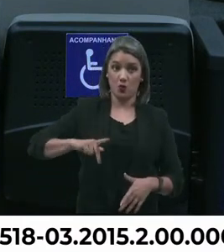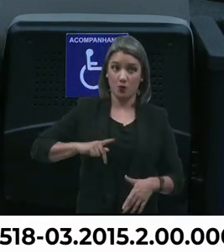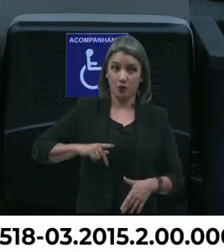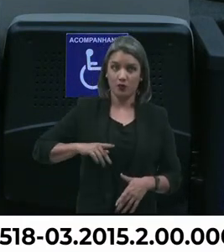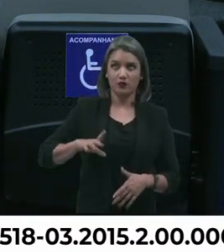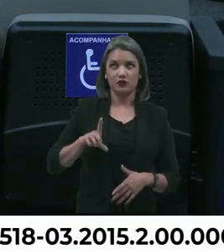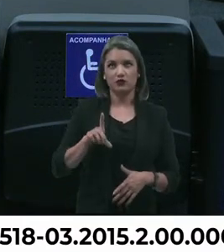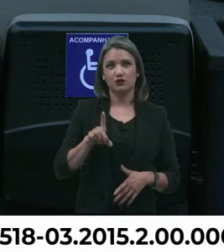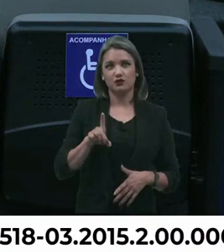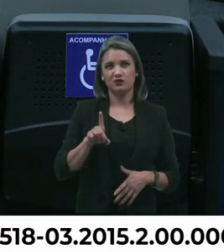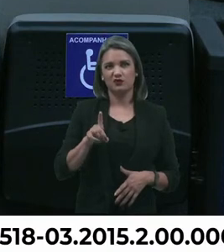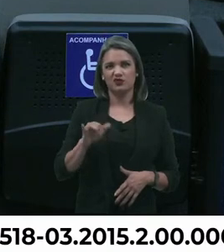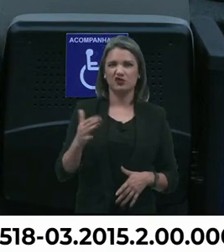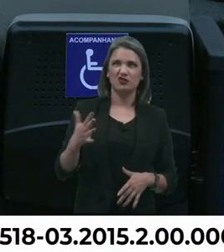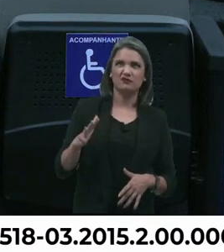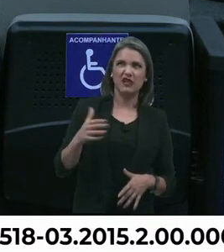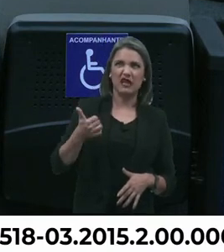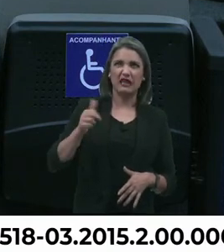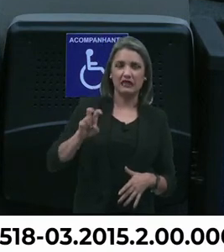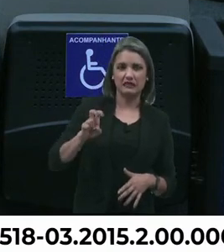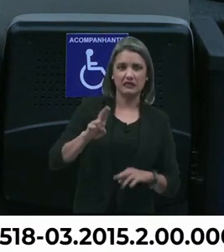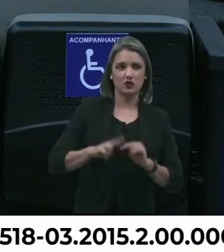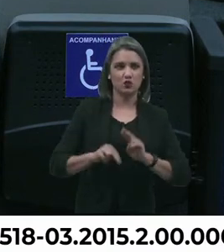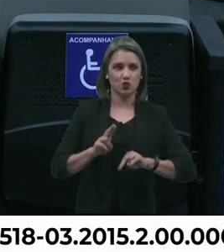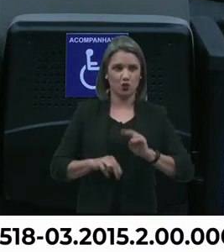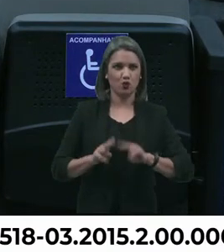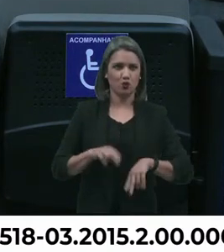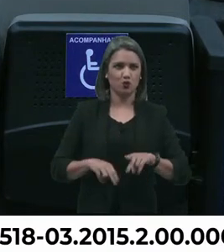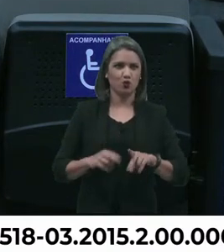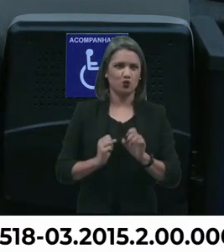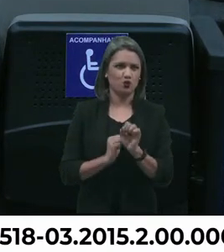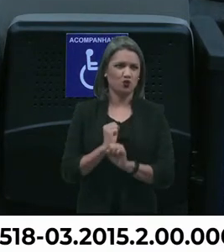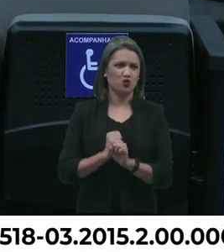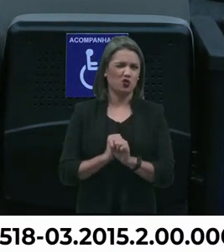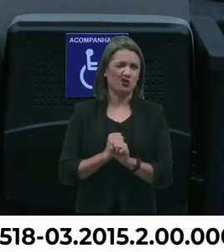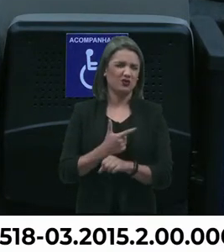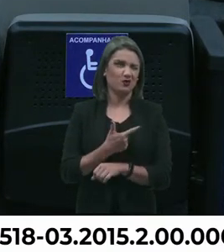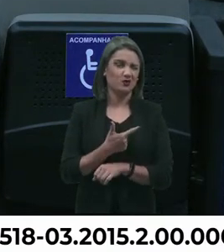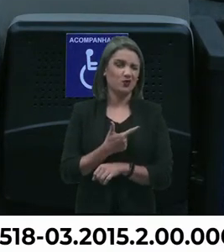data de, se não me engano, dia 15 de junho do ano de